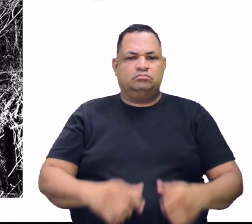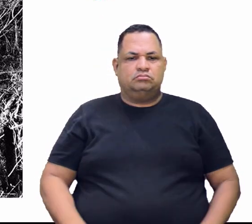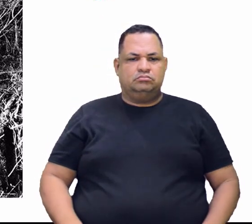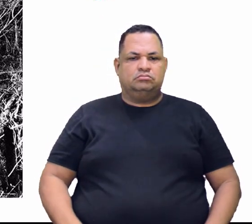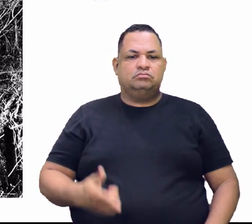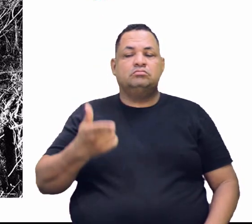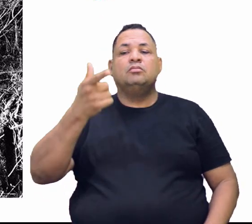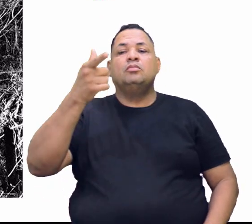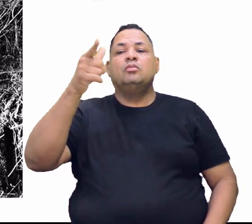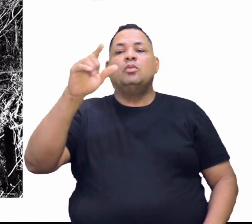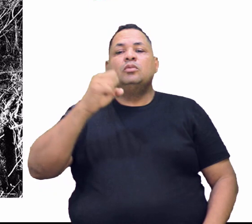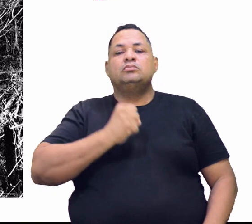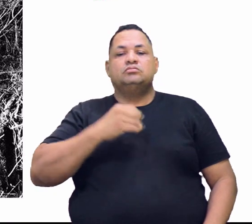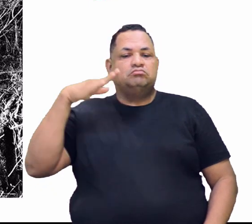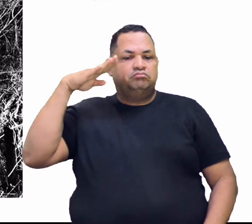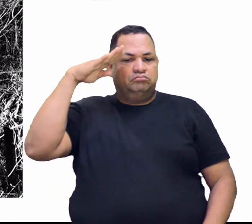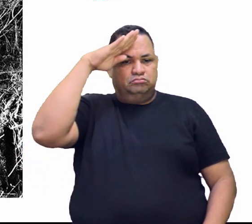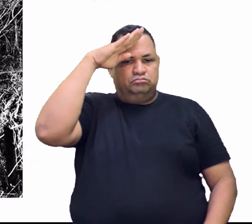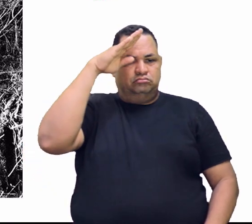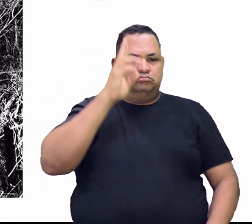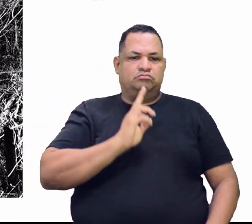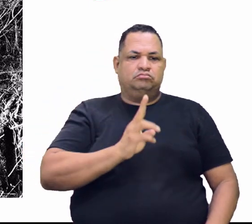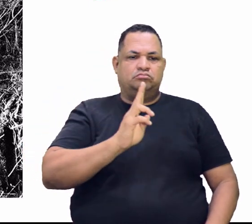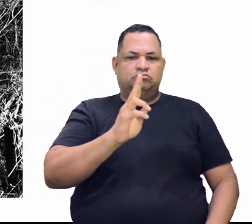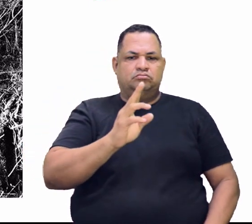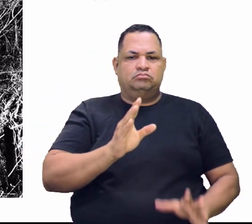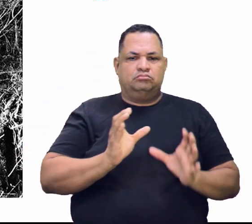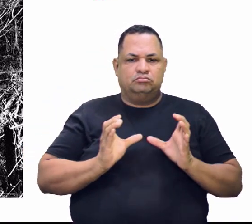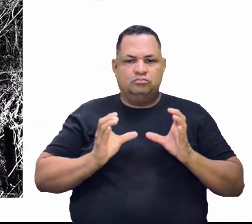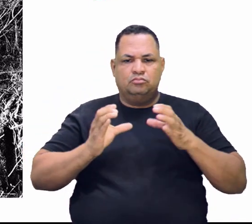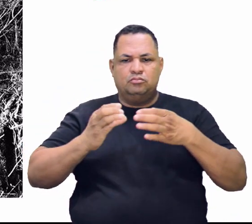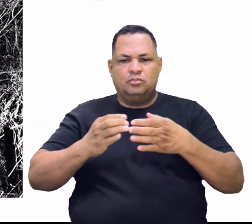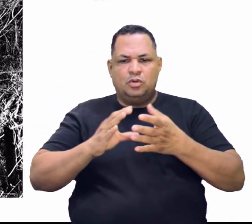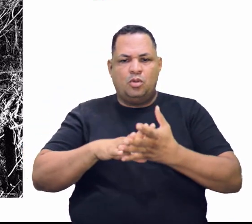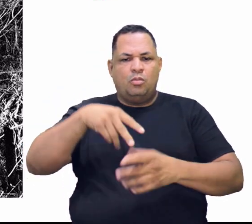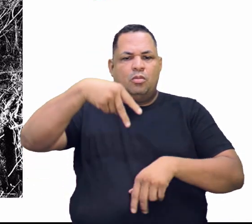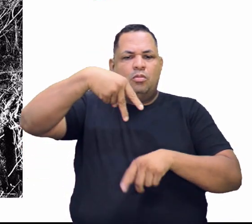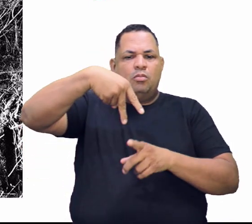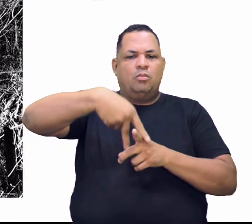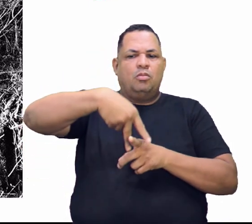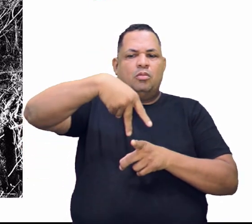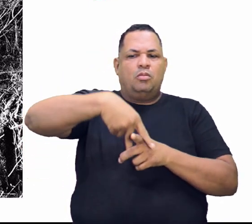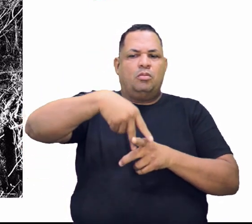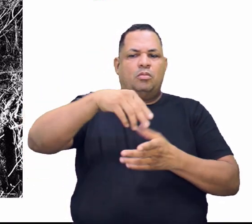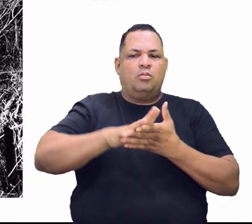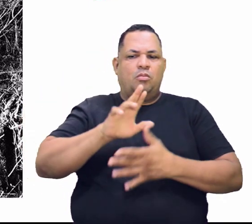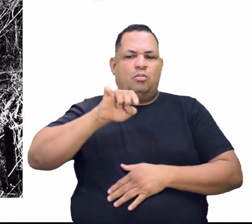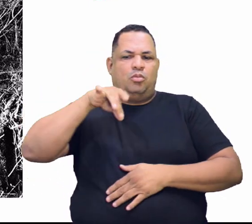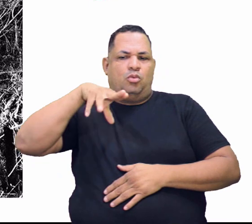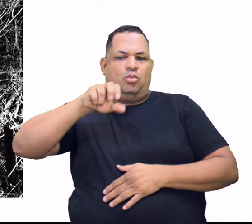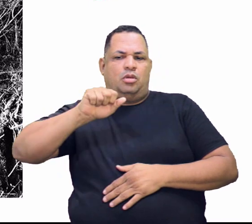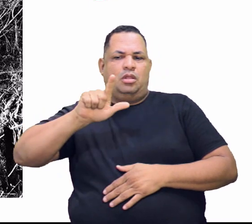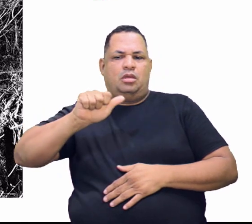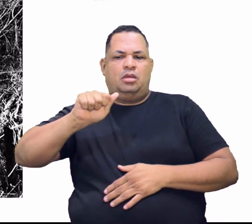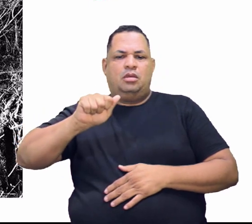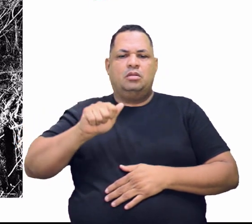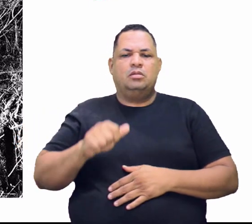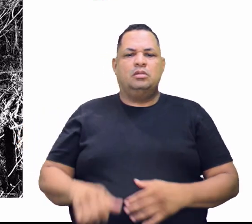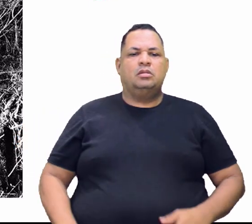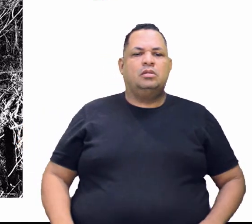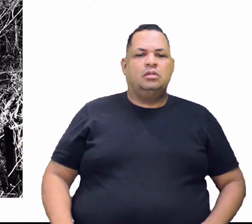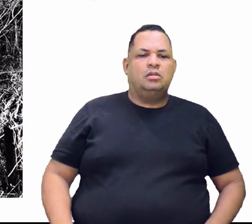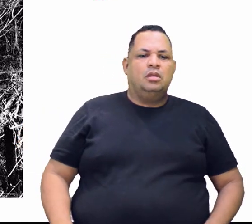de outros soldados e estando sempre em lombo de mulas para fazer todo esse trajeto, era